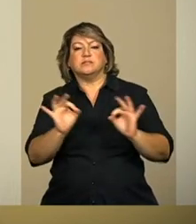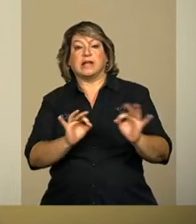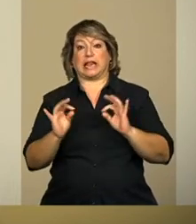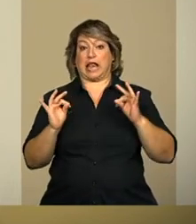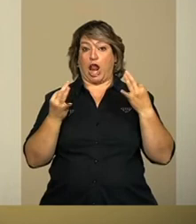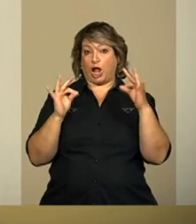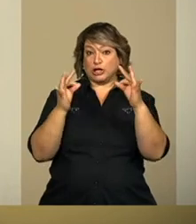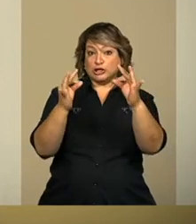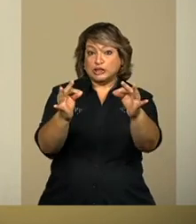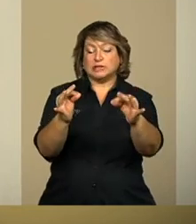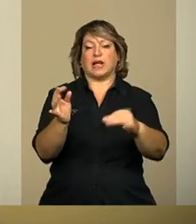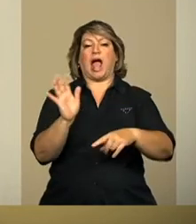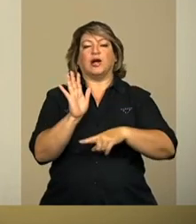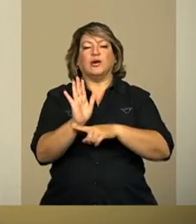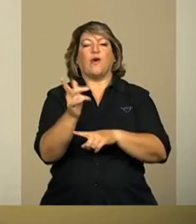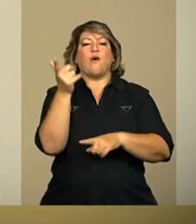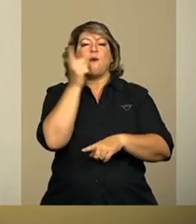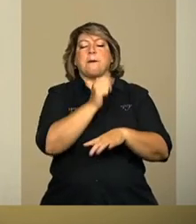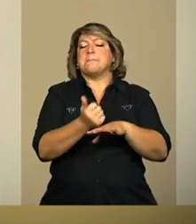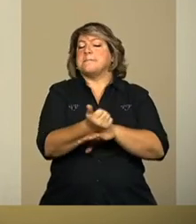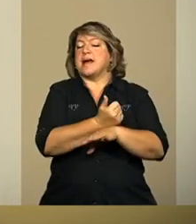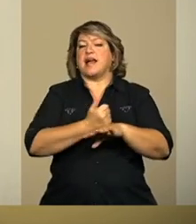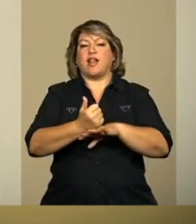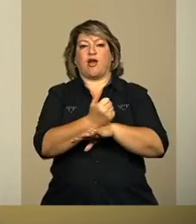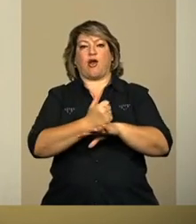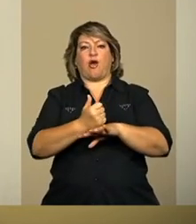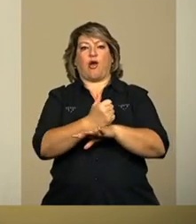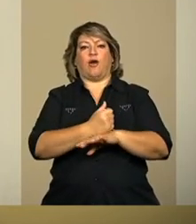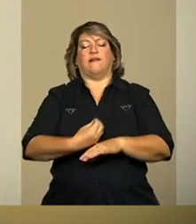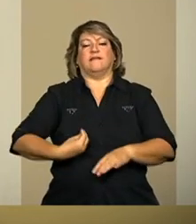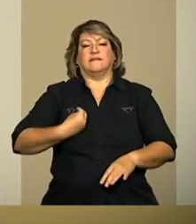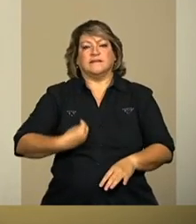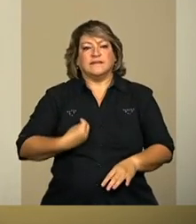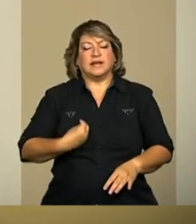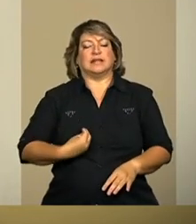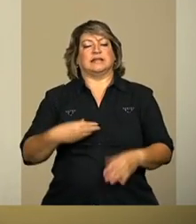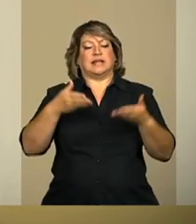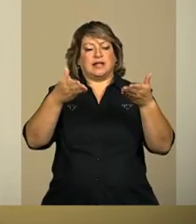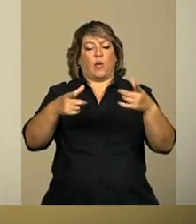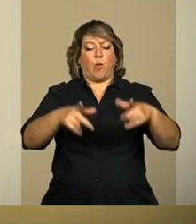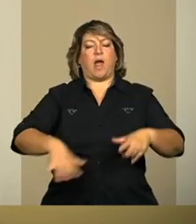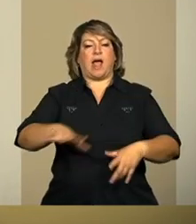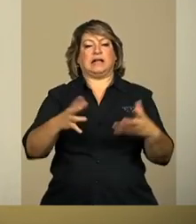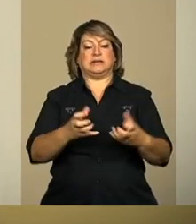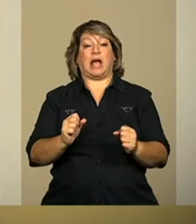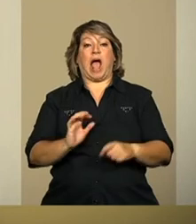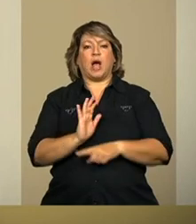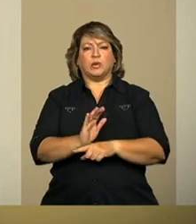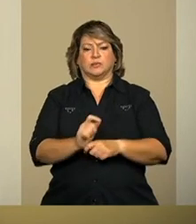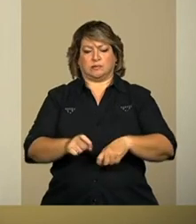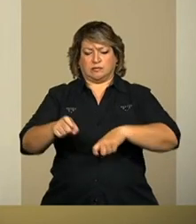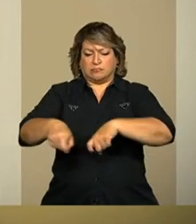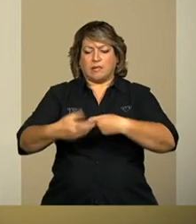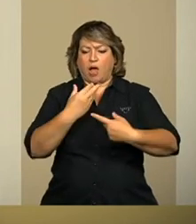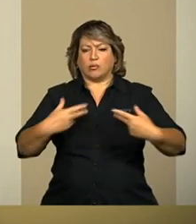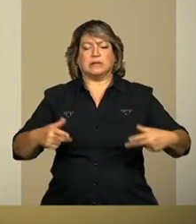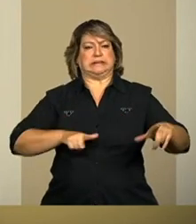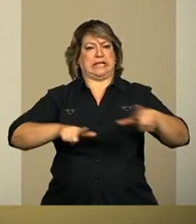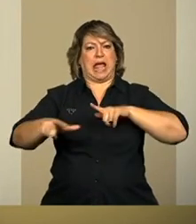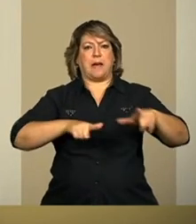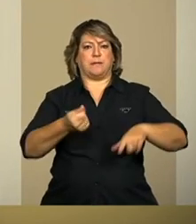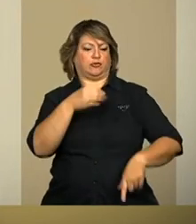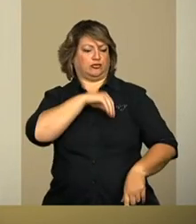tecnologias que vão permitir a melhor convivência com o semiárido que vão aumentar a produção que vão gerar trabalho e